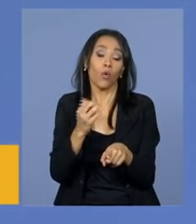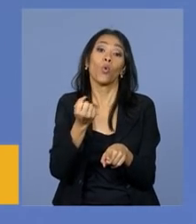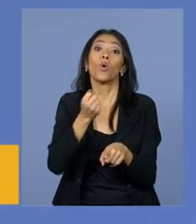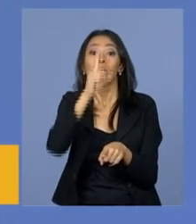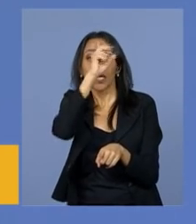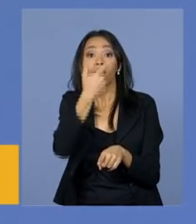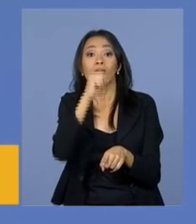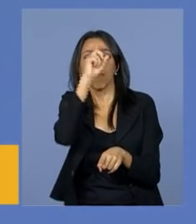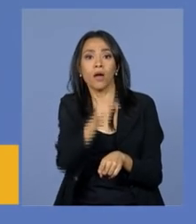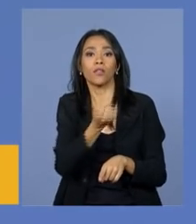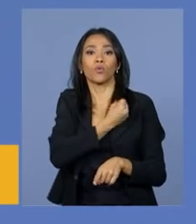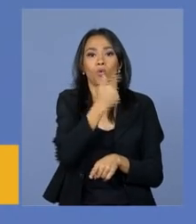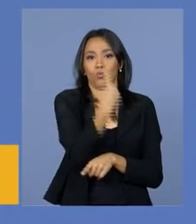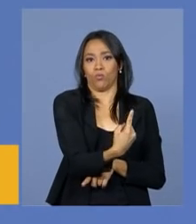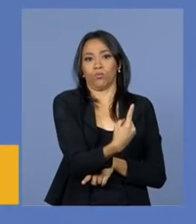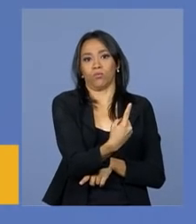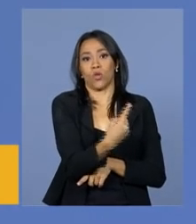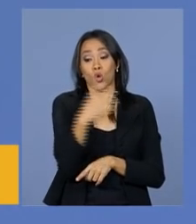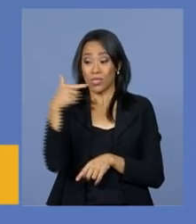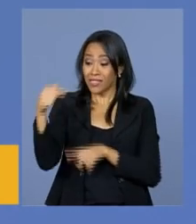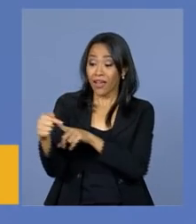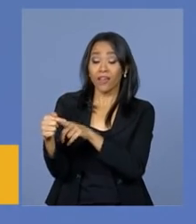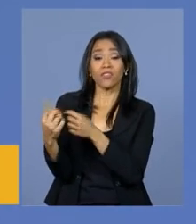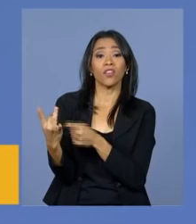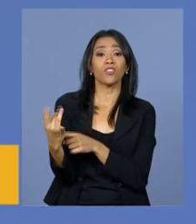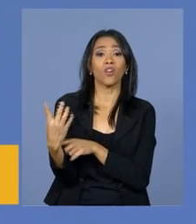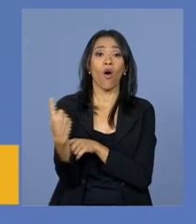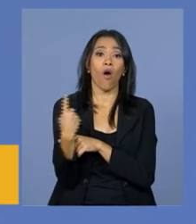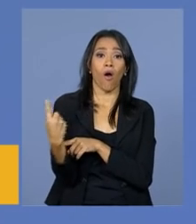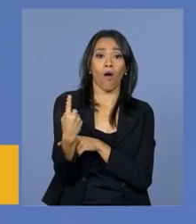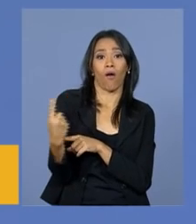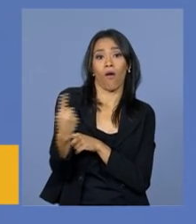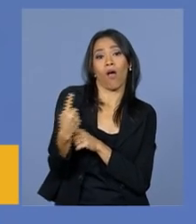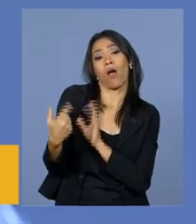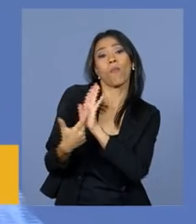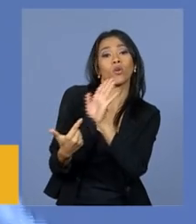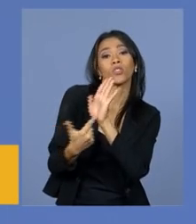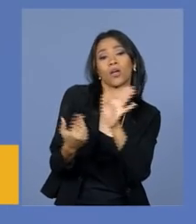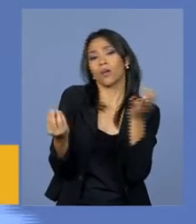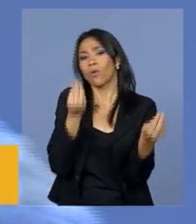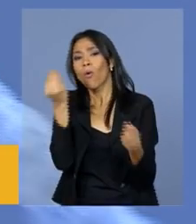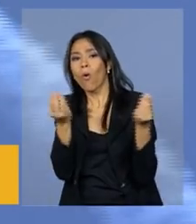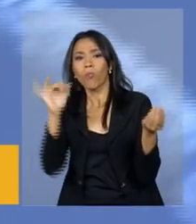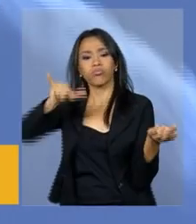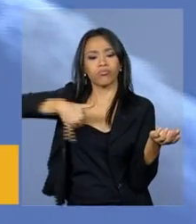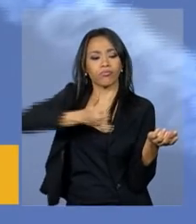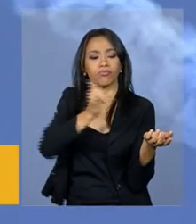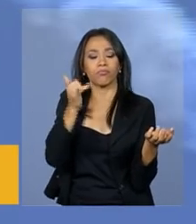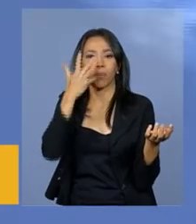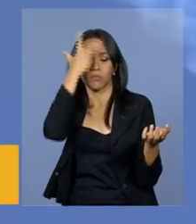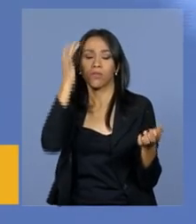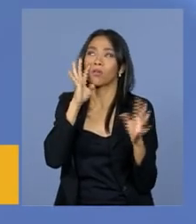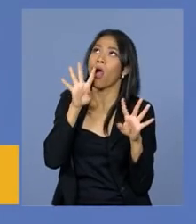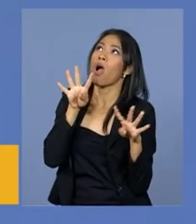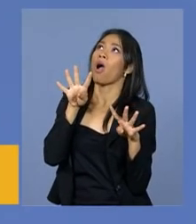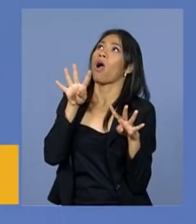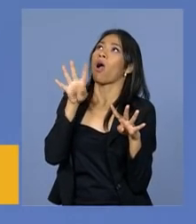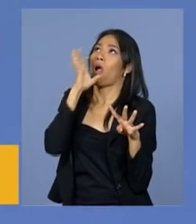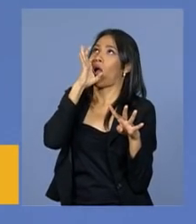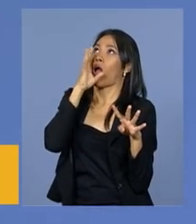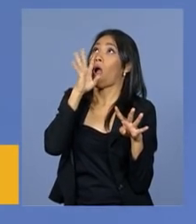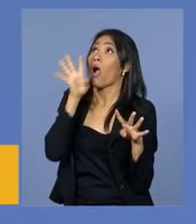O número 7 é aquele que ele entra na arena sozinho e faz algumas demonstrações sozinho para encantar o público e essas